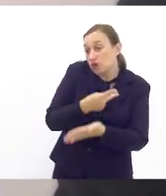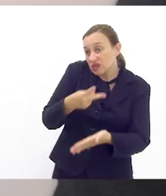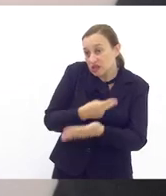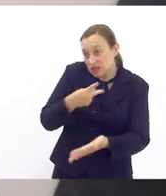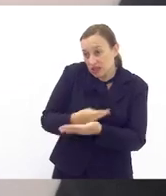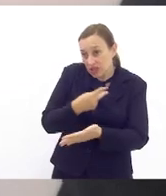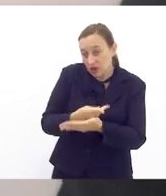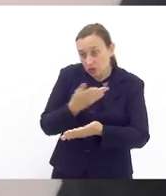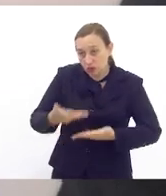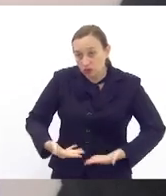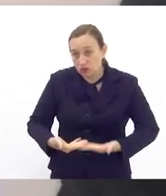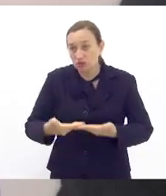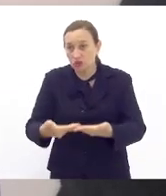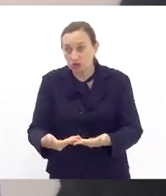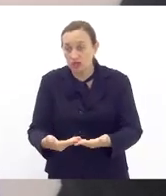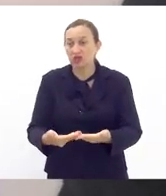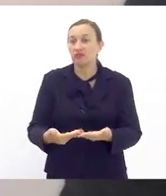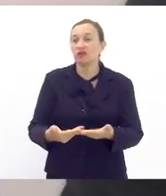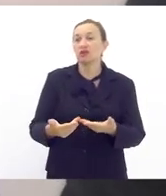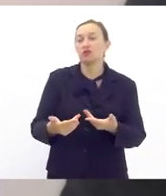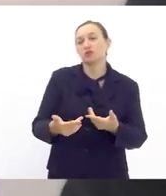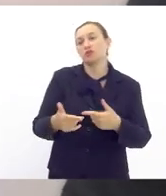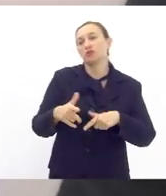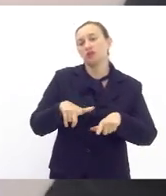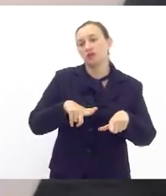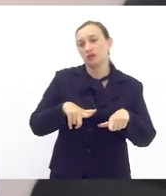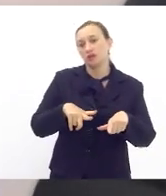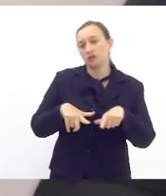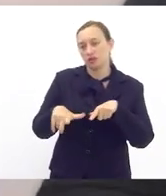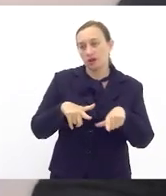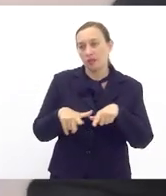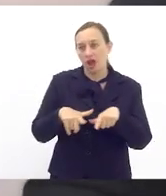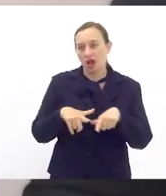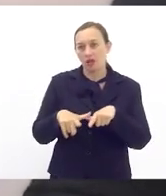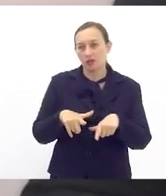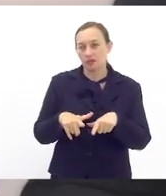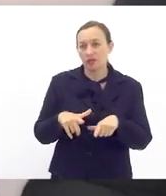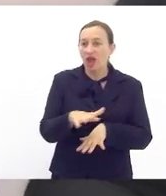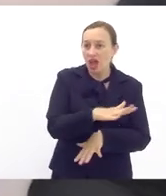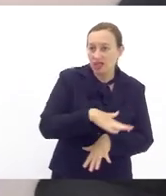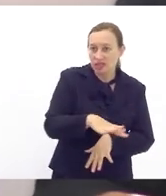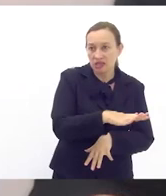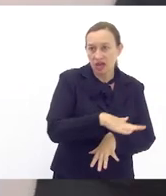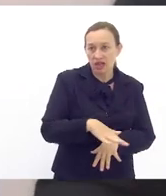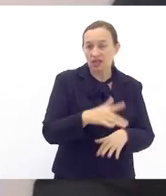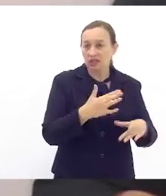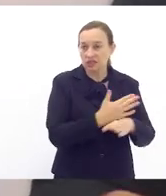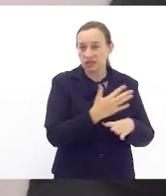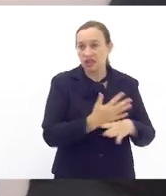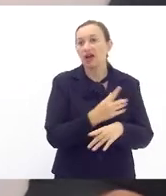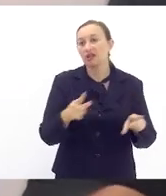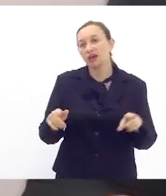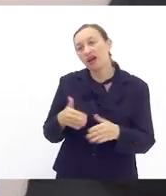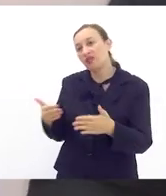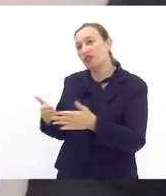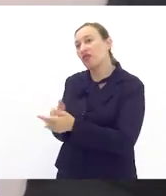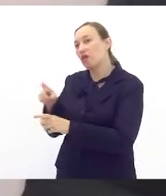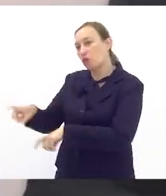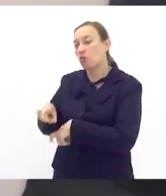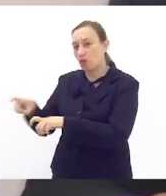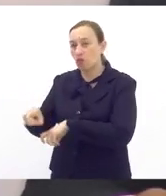é oferecido no município de Quissamã desde das áreas urbanas até as áreas rurais aí vamos lá